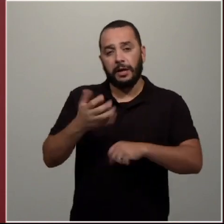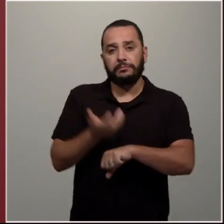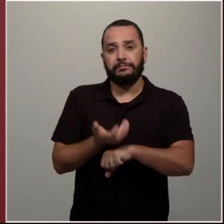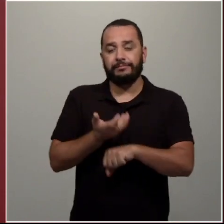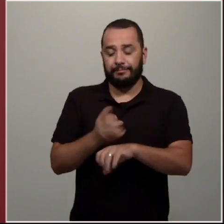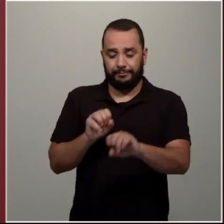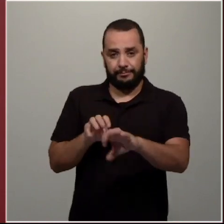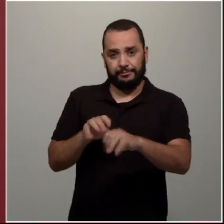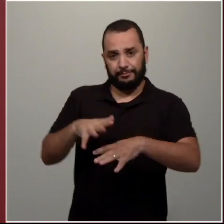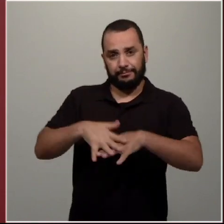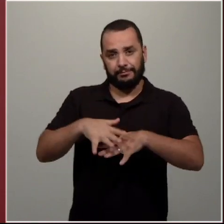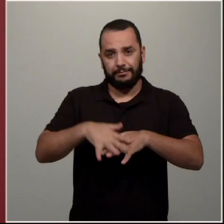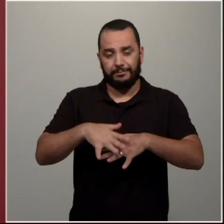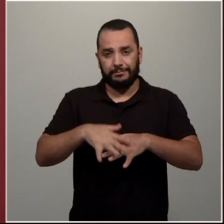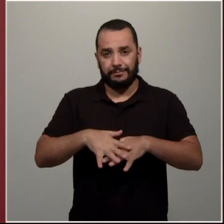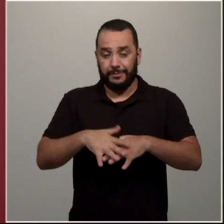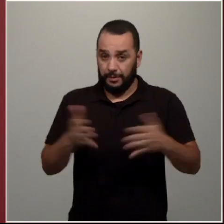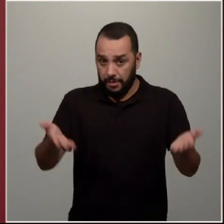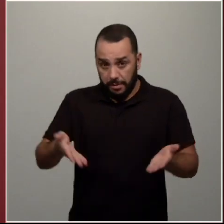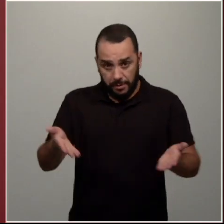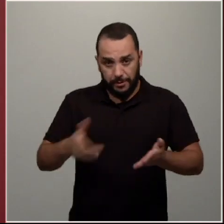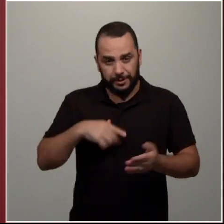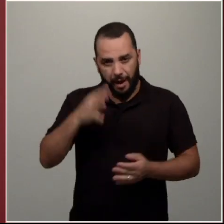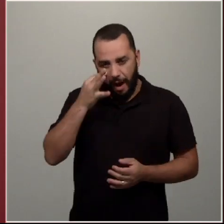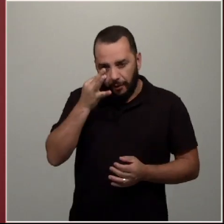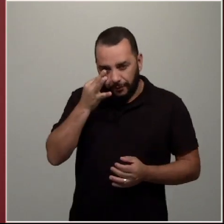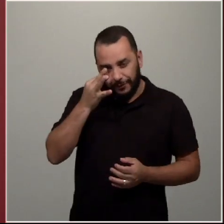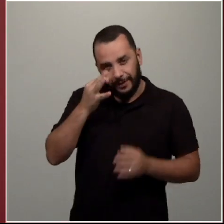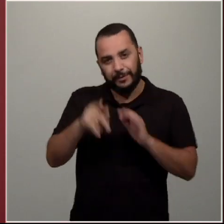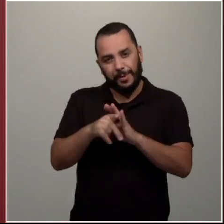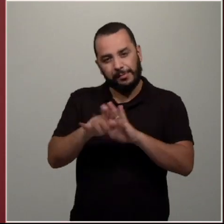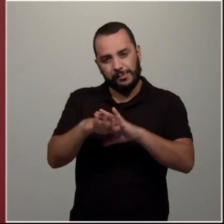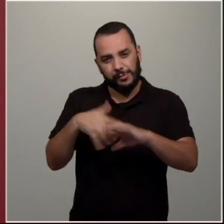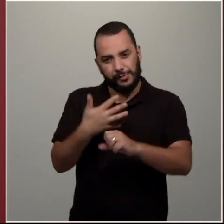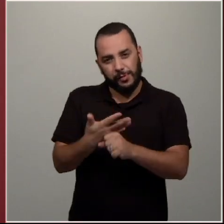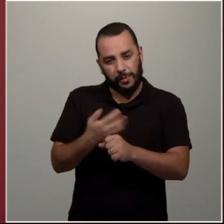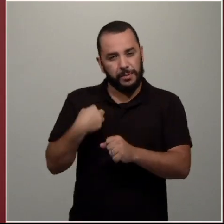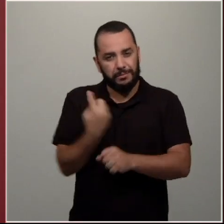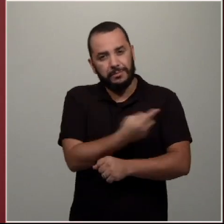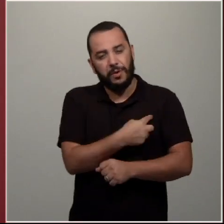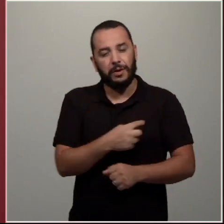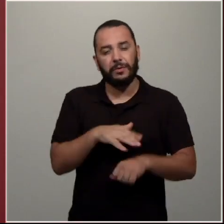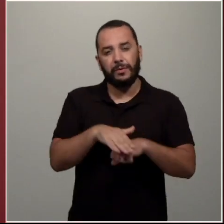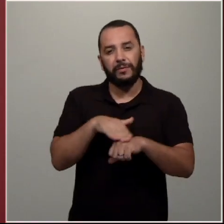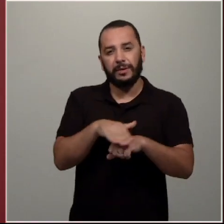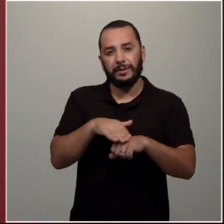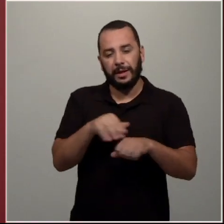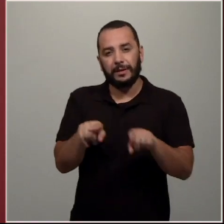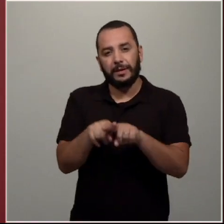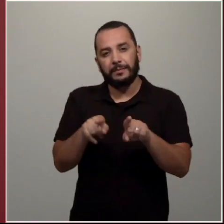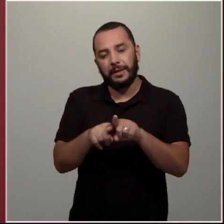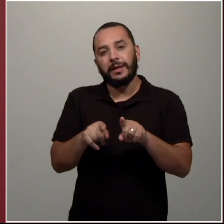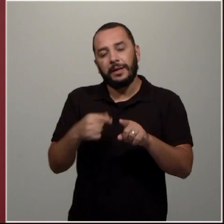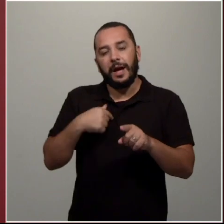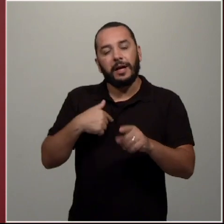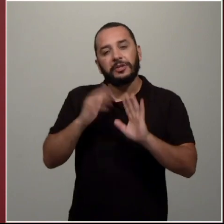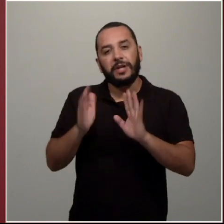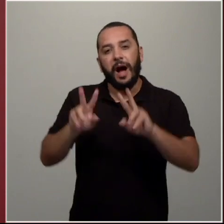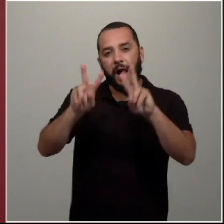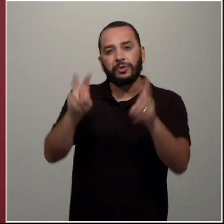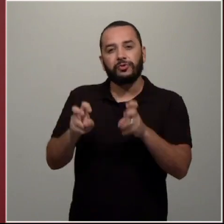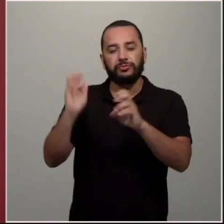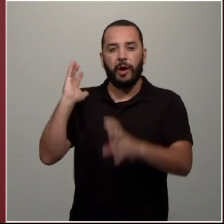gente hoje tá fazendo aqui ao vivo pelo youtube pra gente conversar um pouco né fazer uma revisão dos assuntos que foram